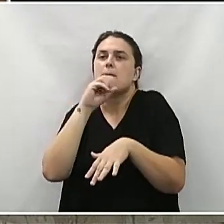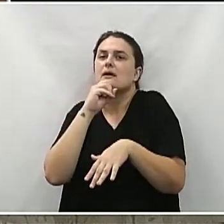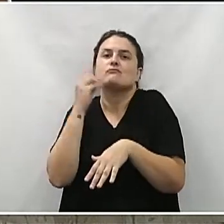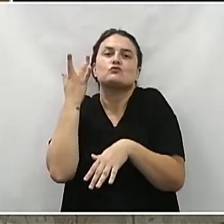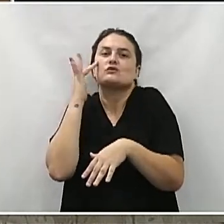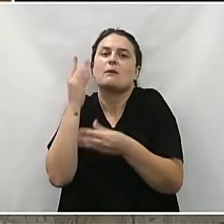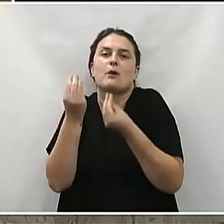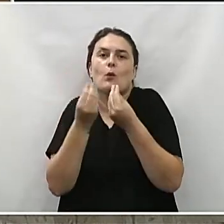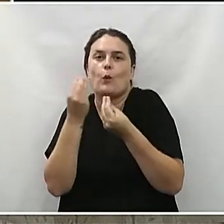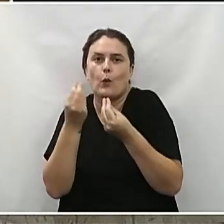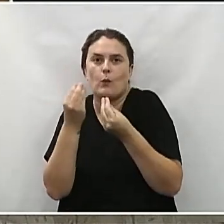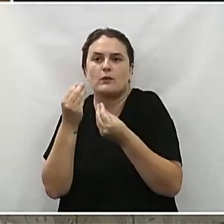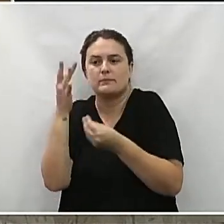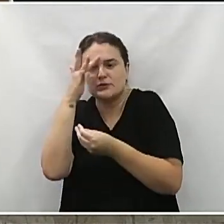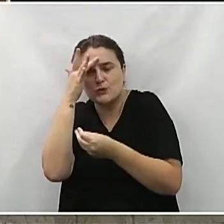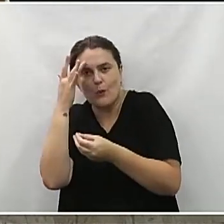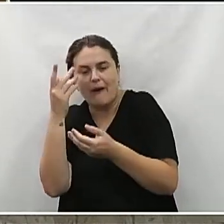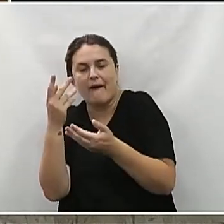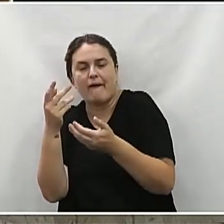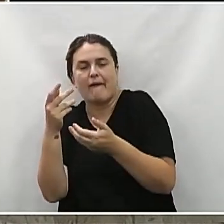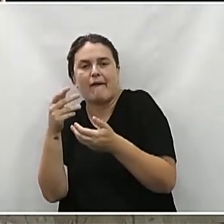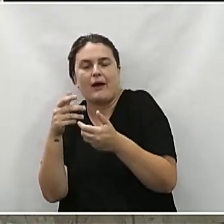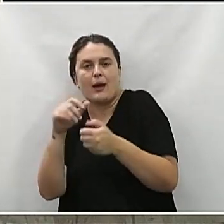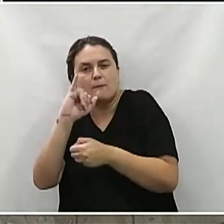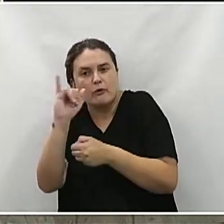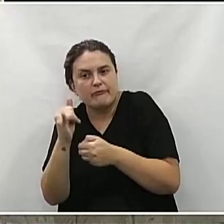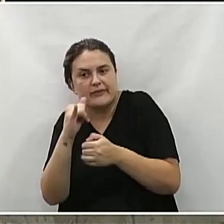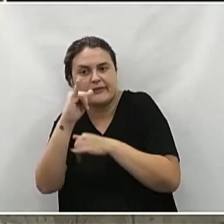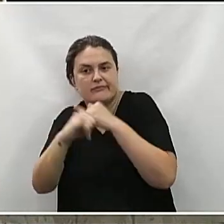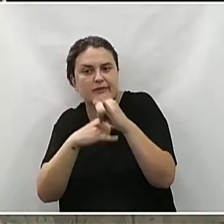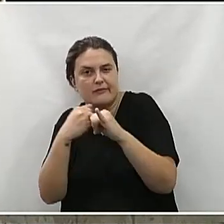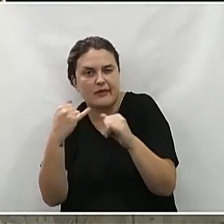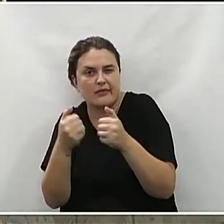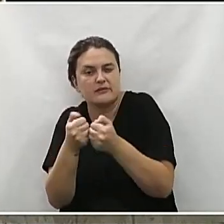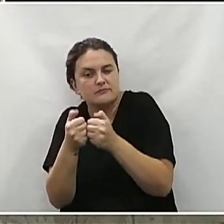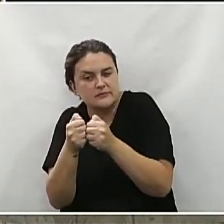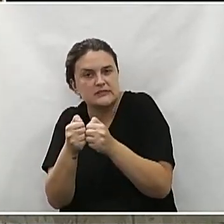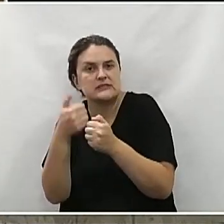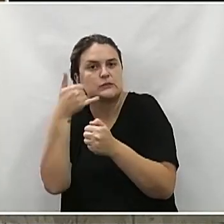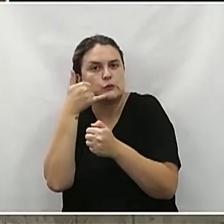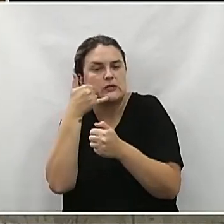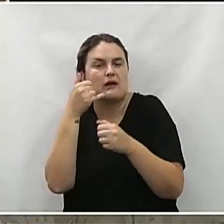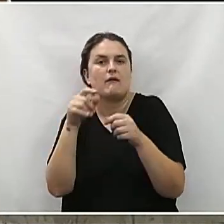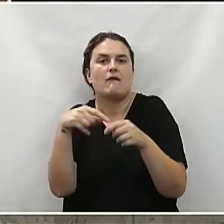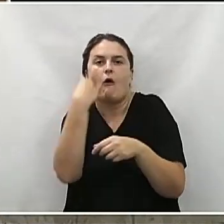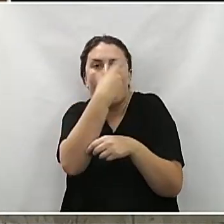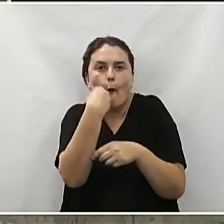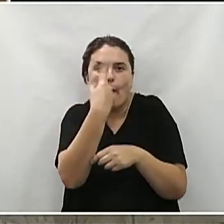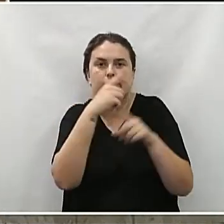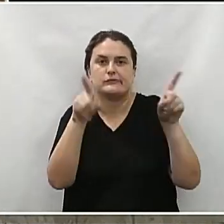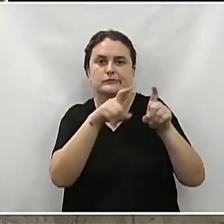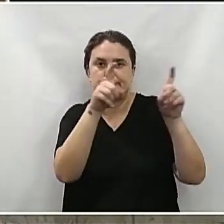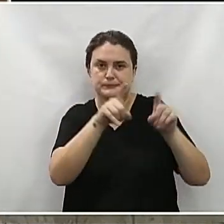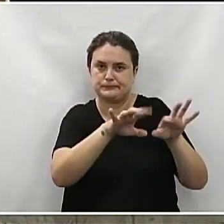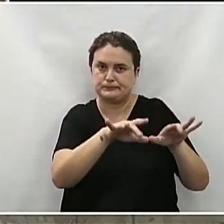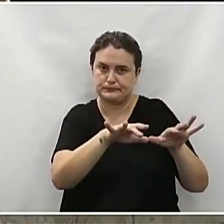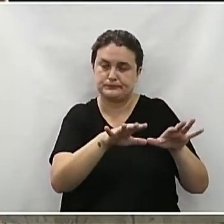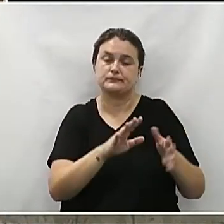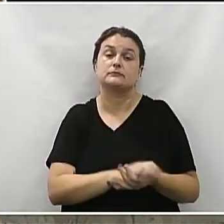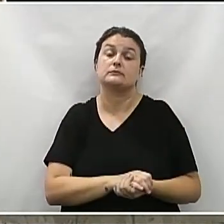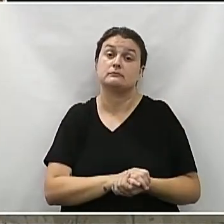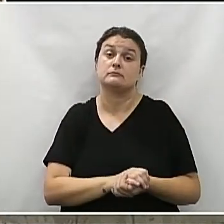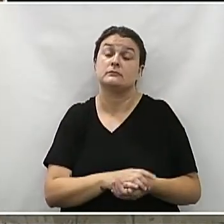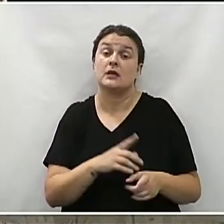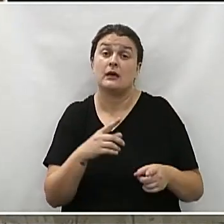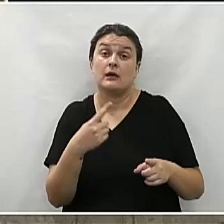e hoje é uma coisa muito normal na vida da gente, celular, computador, mas os males, às vezes,